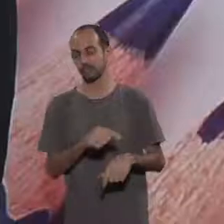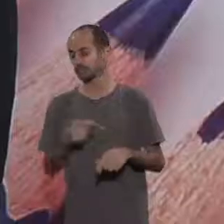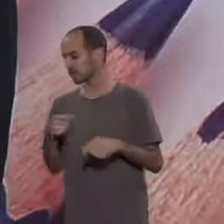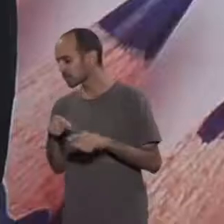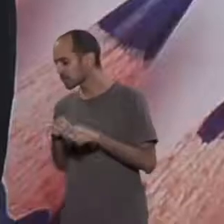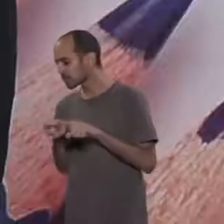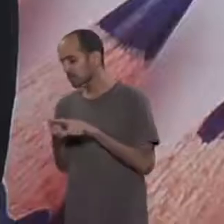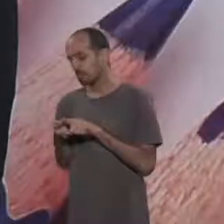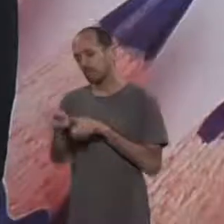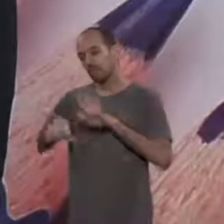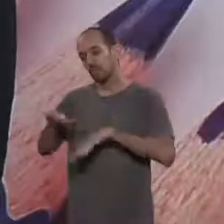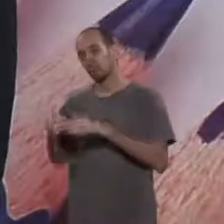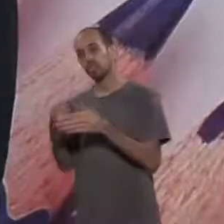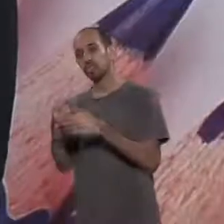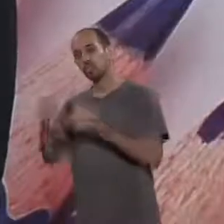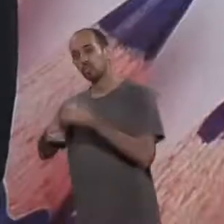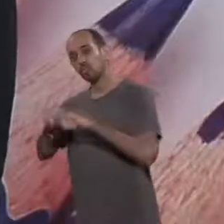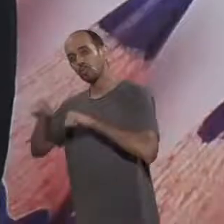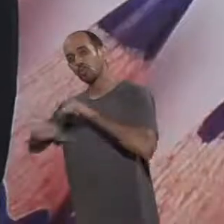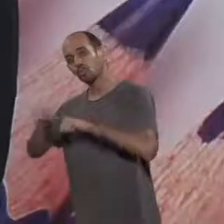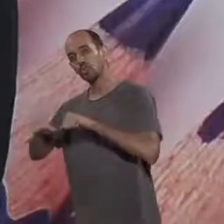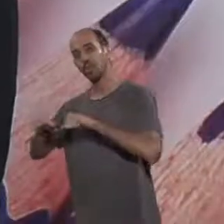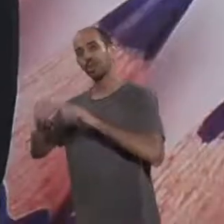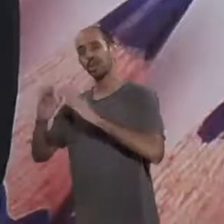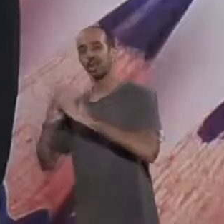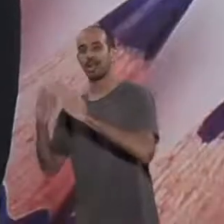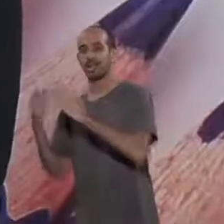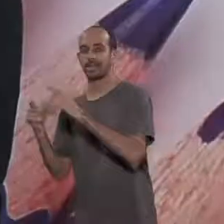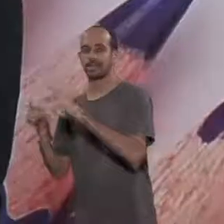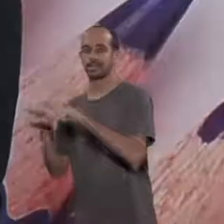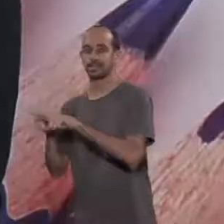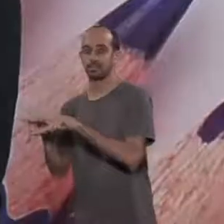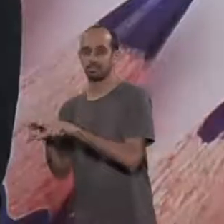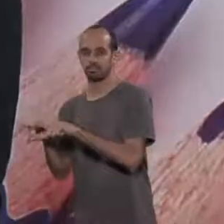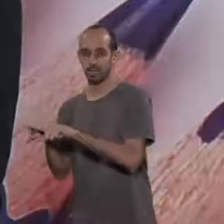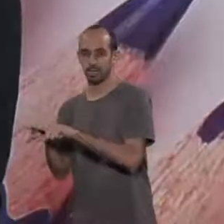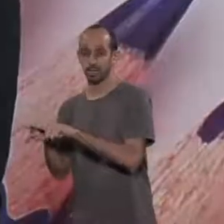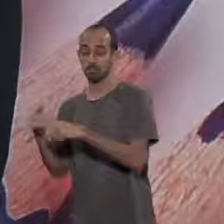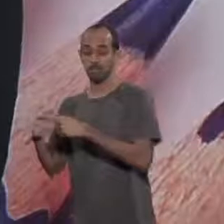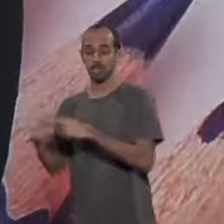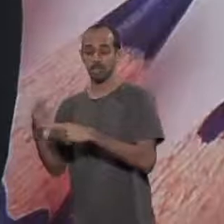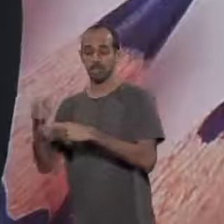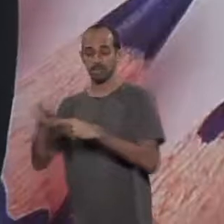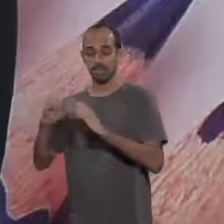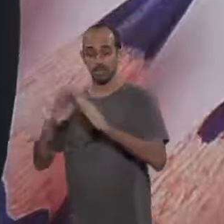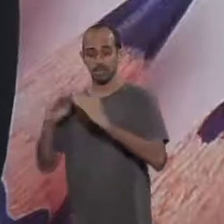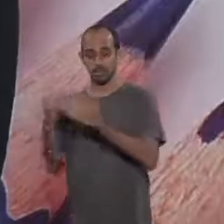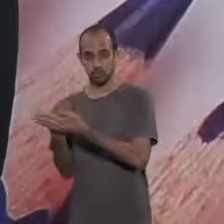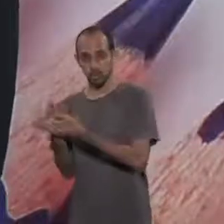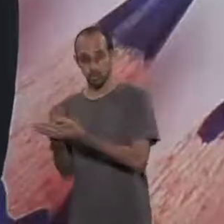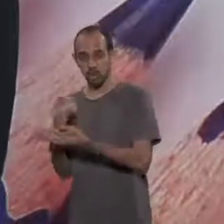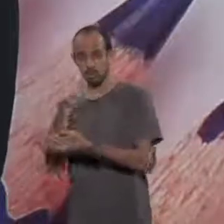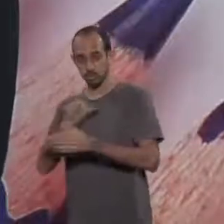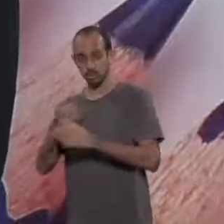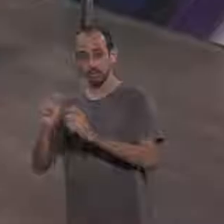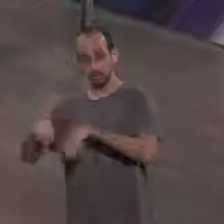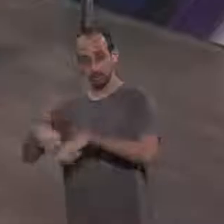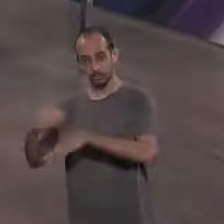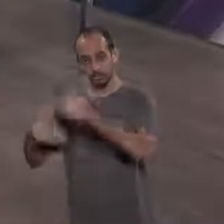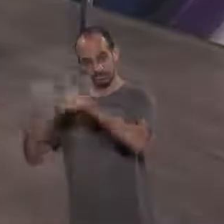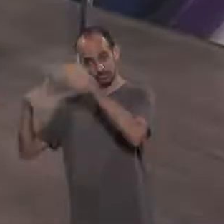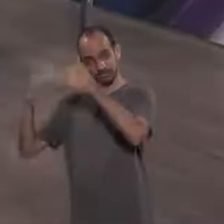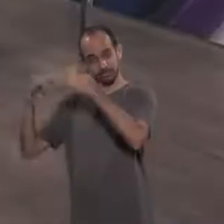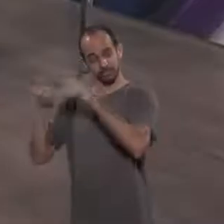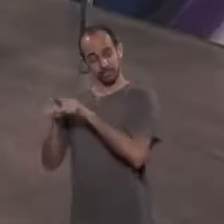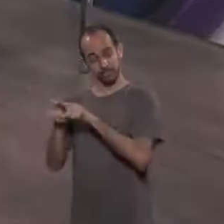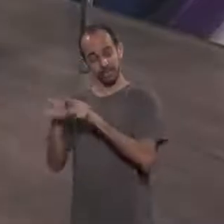mudado a vida, né? Se na escola eu não esperava isso, e ele vai até onde ele foi, quer dizer, em casa ele também pode ir.